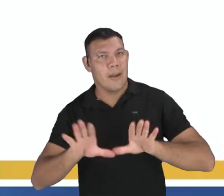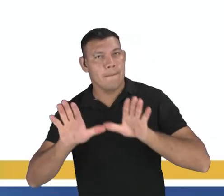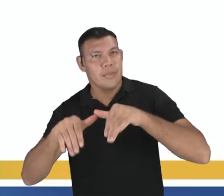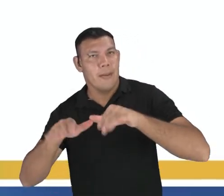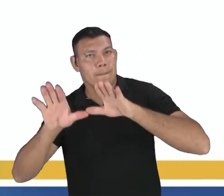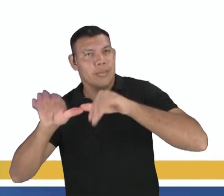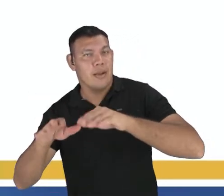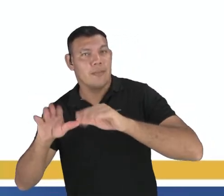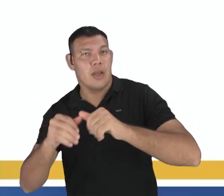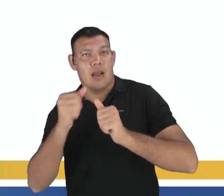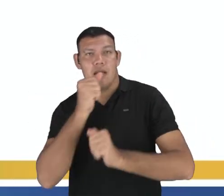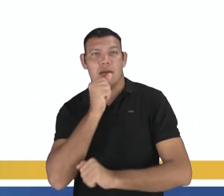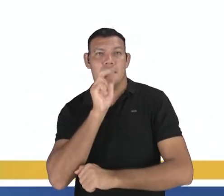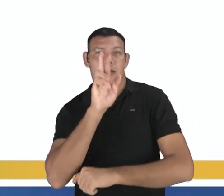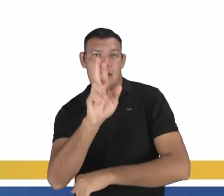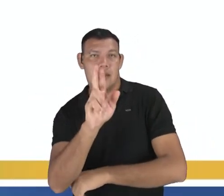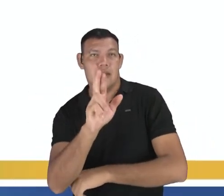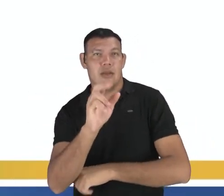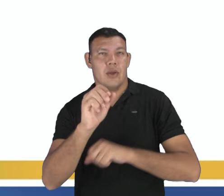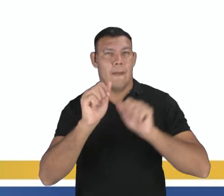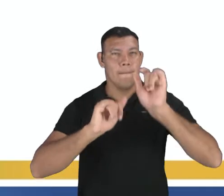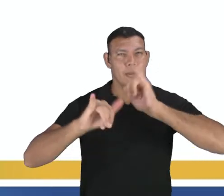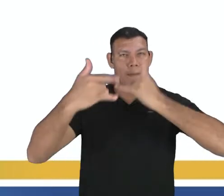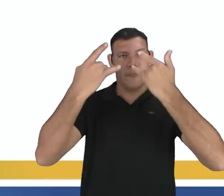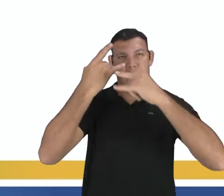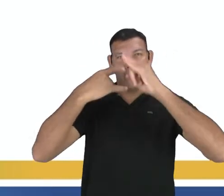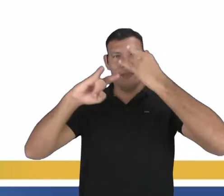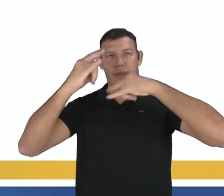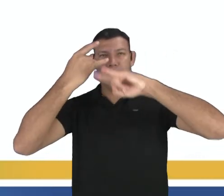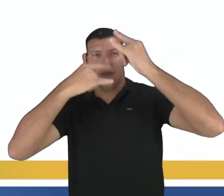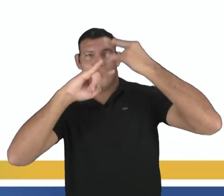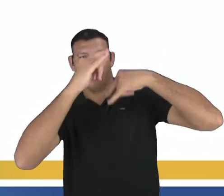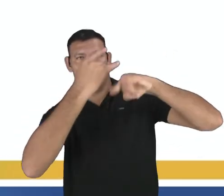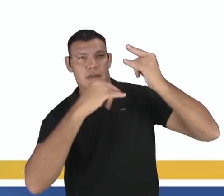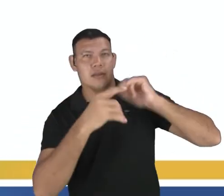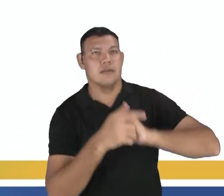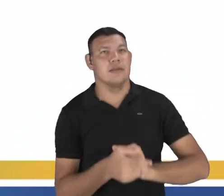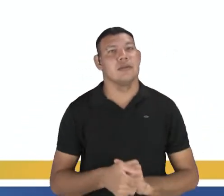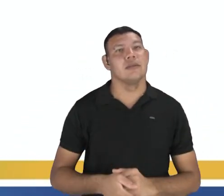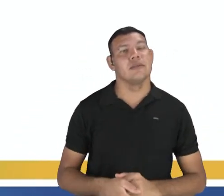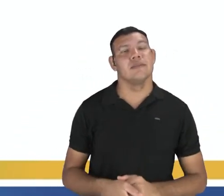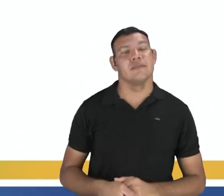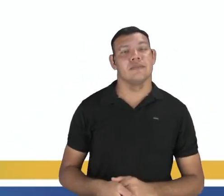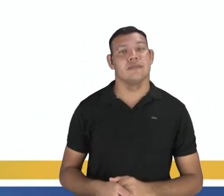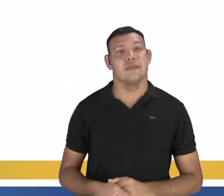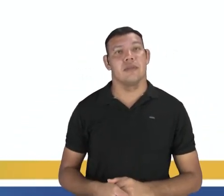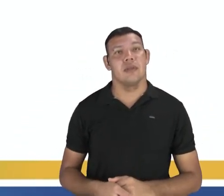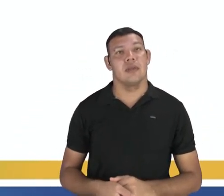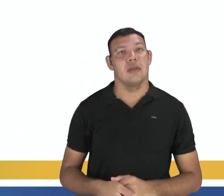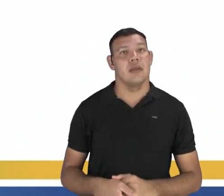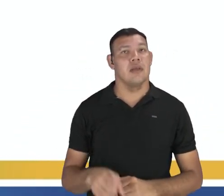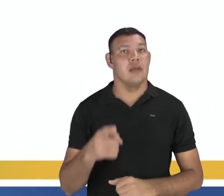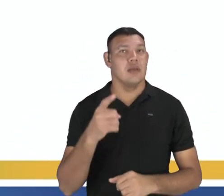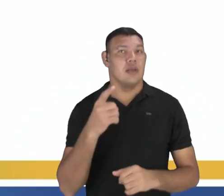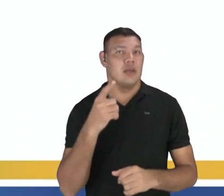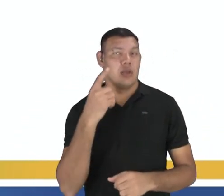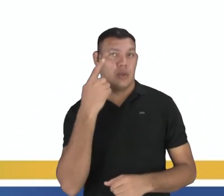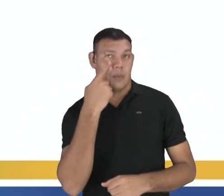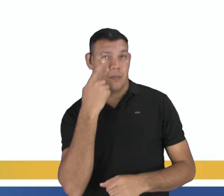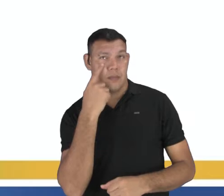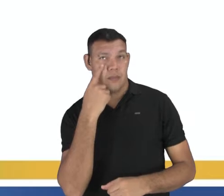mensagem. Olha como ele trabalha com as palavras, ó. Chocalho, amarrado, mexe.